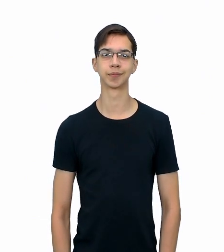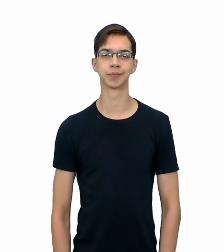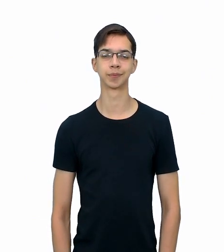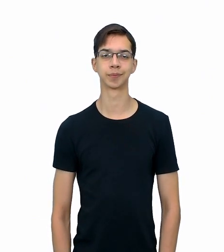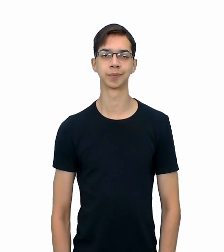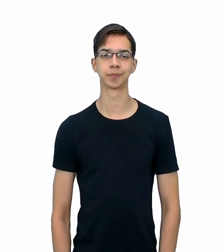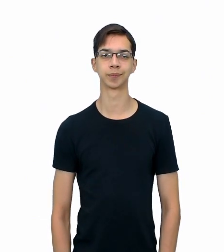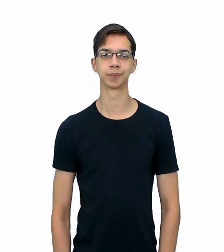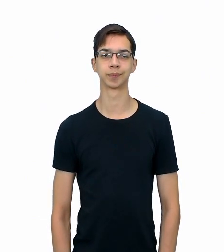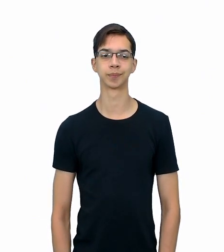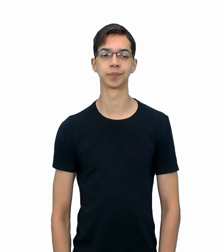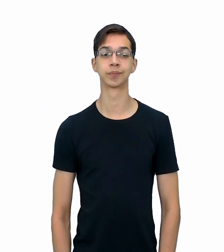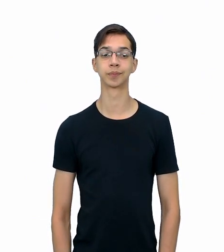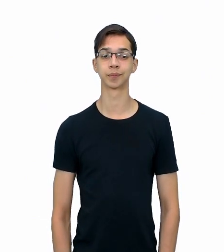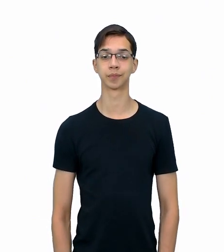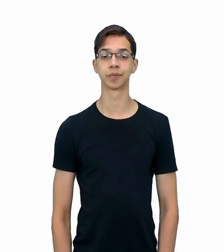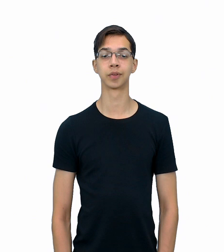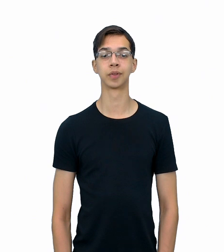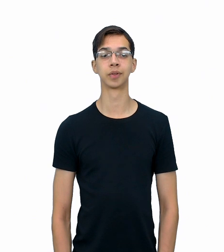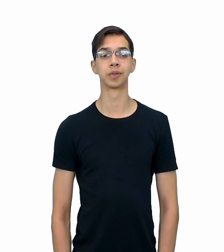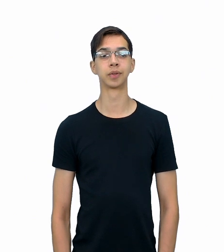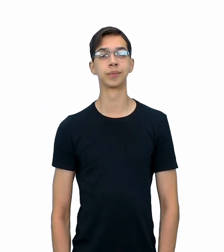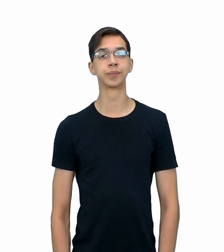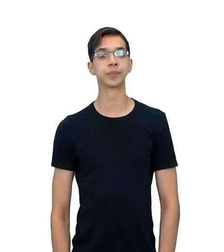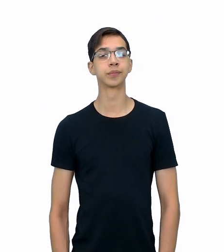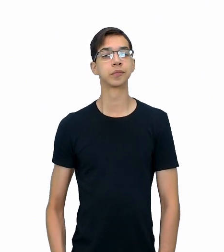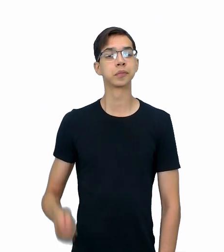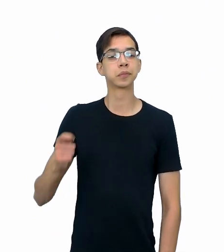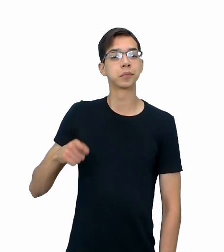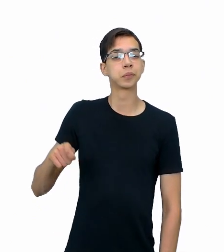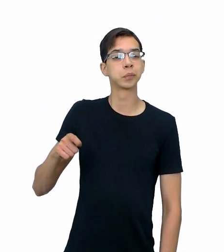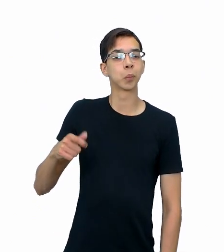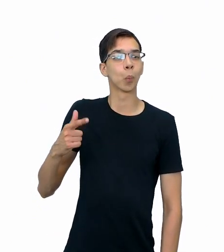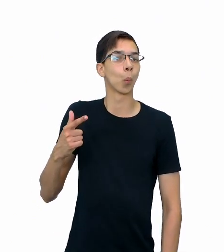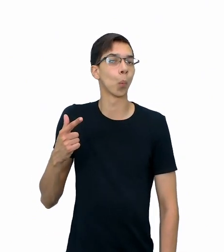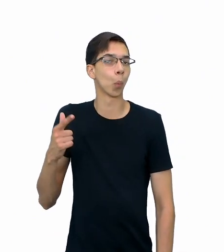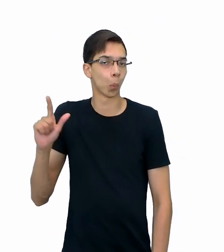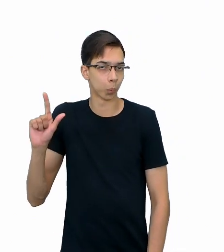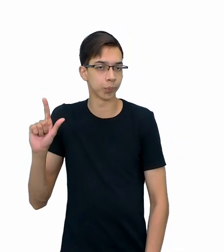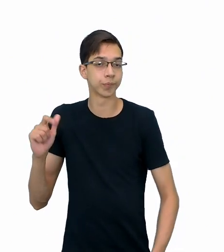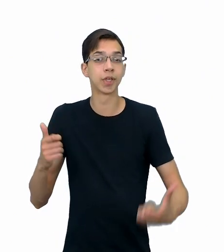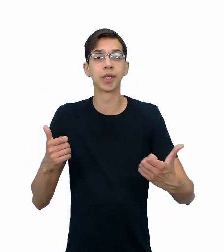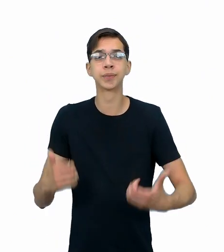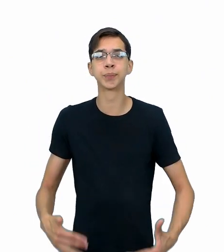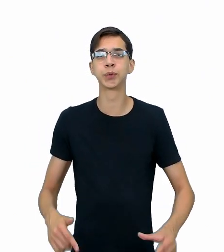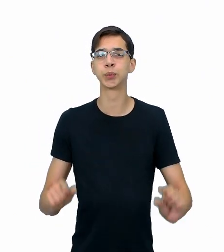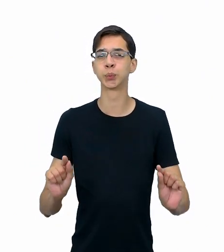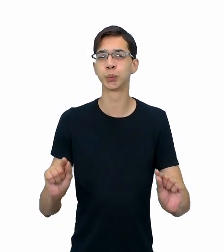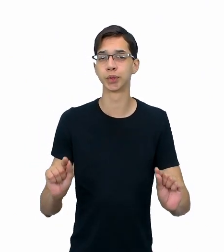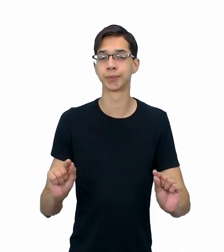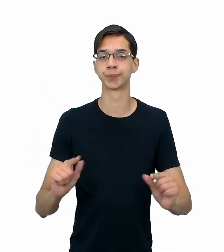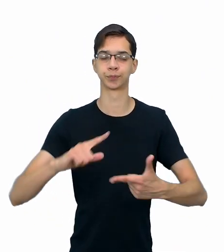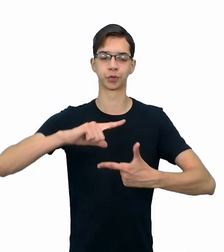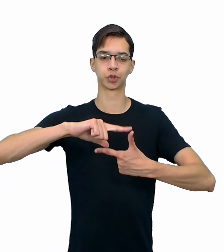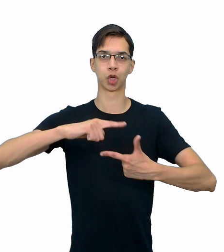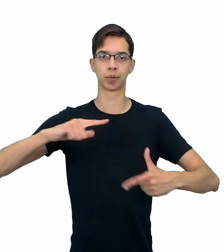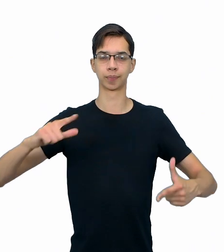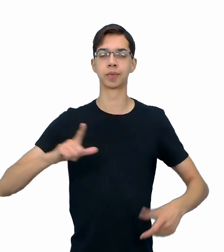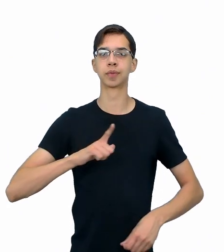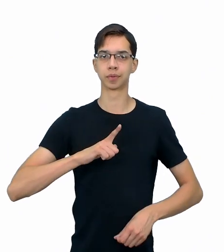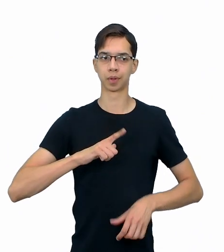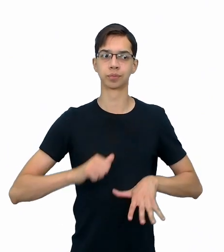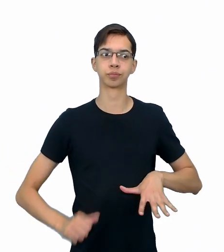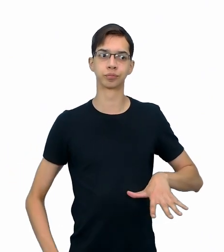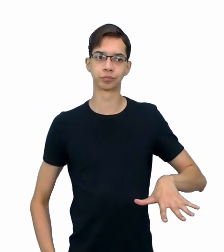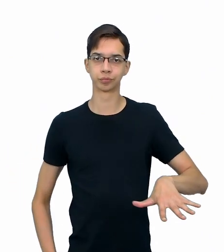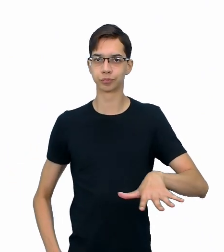Fredenthal, ele nos diz que a geometria ela é composta por dois grandes campos de conhecimento, e a gente vai apresentar aí quais